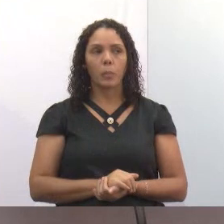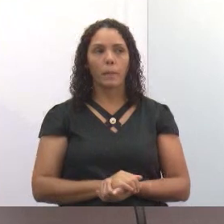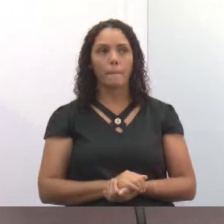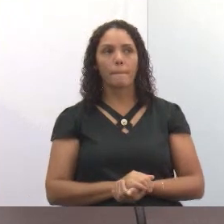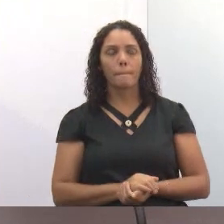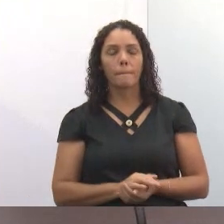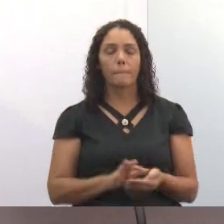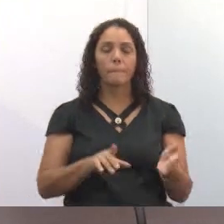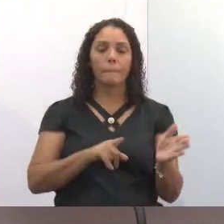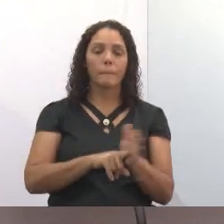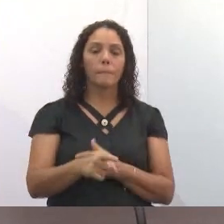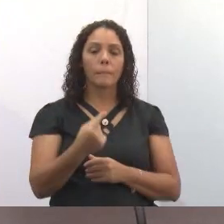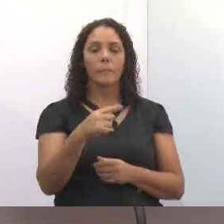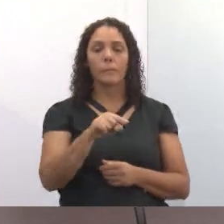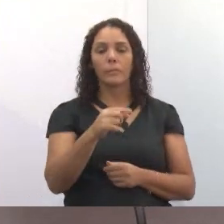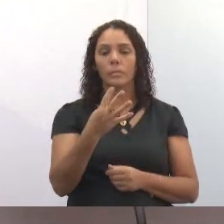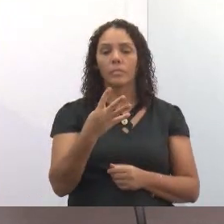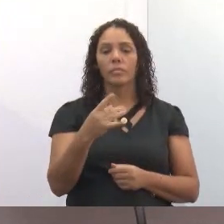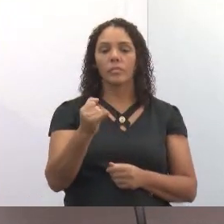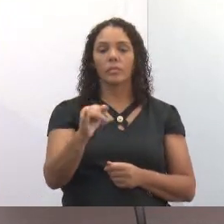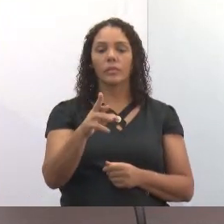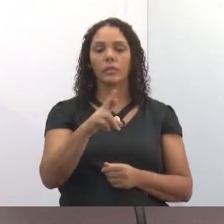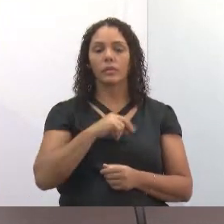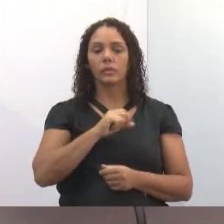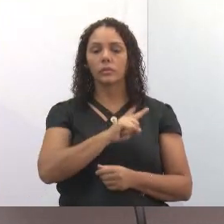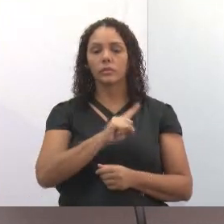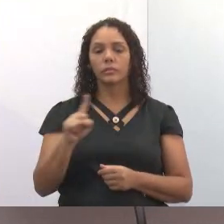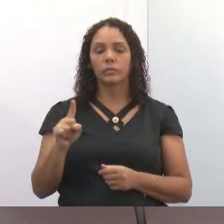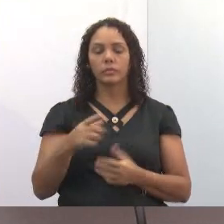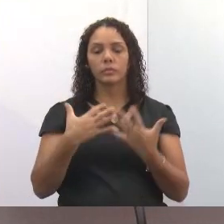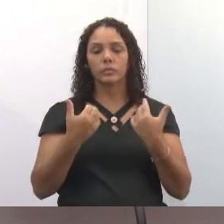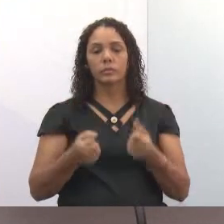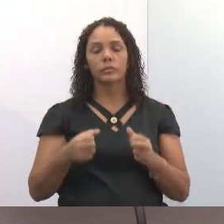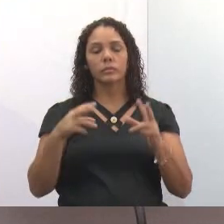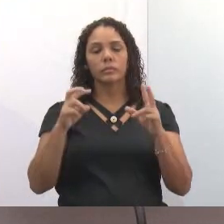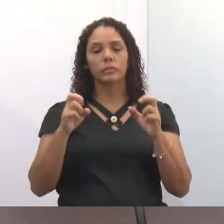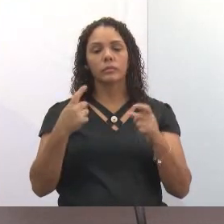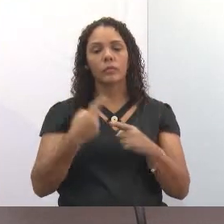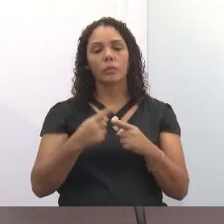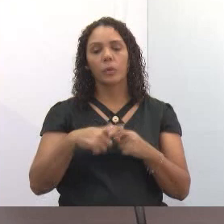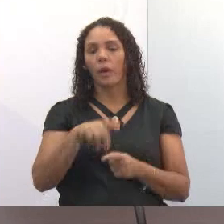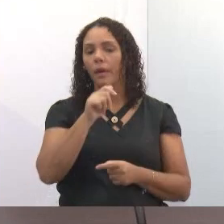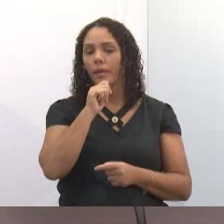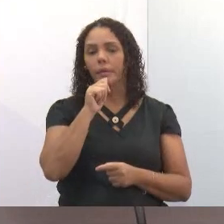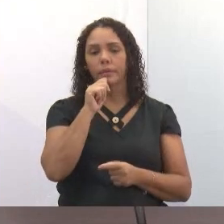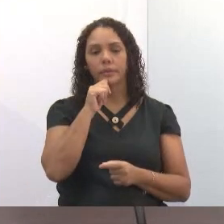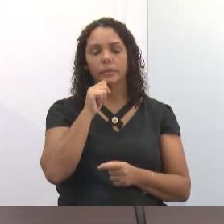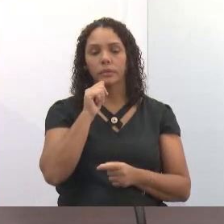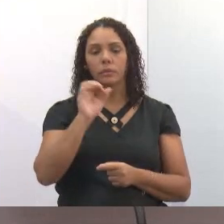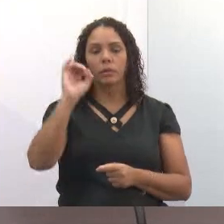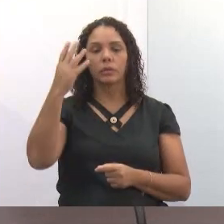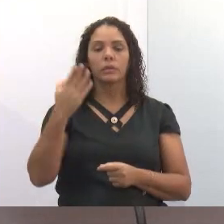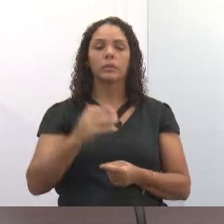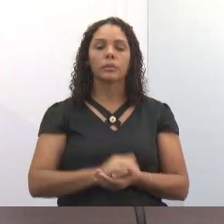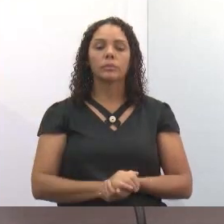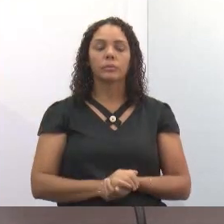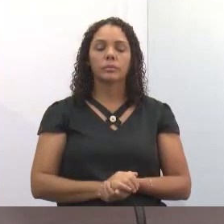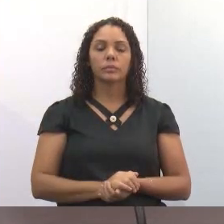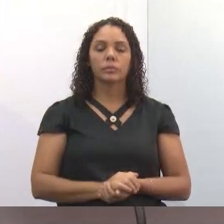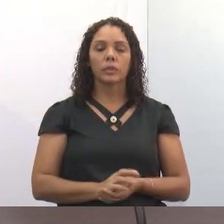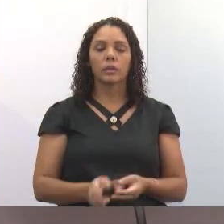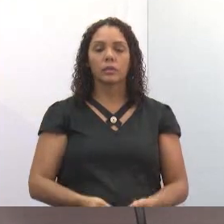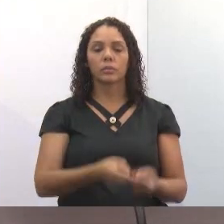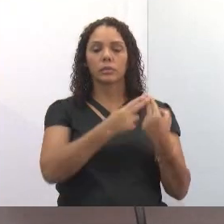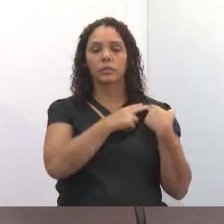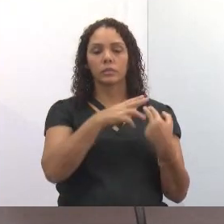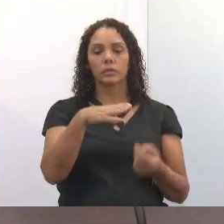Pergunta número 1.4. Em caso negativo sobre a adesão do programa, por qual razão não foi realizado? No que compete ao município, informamos que